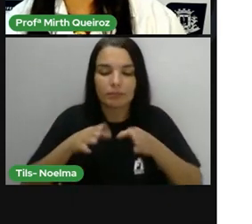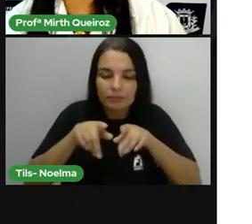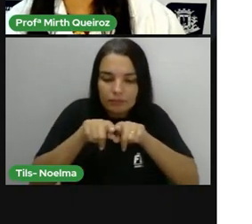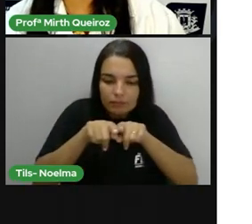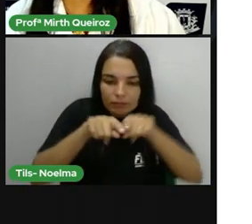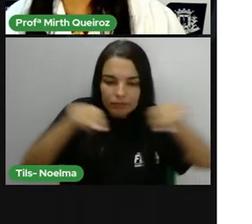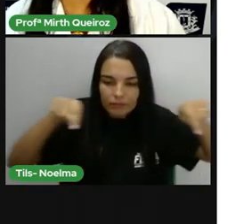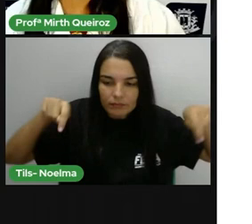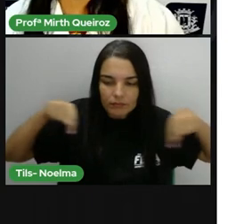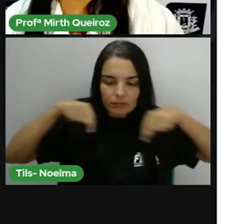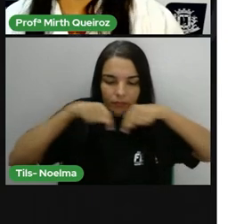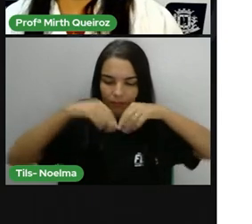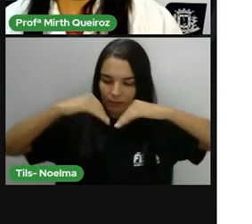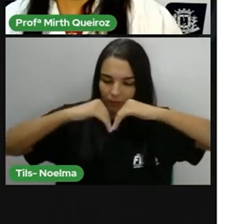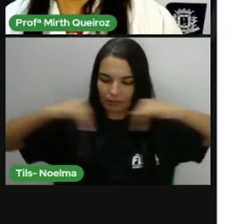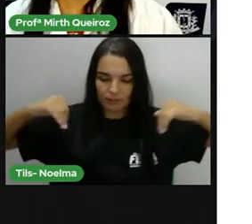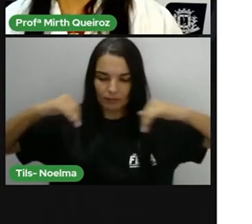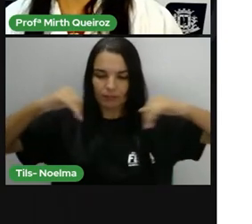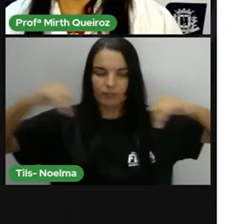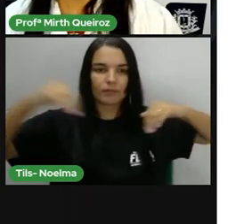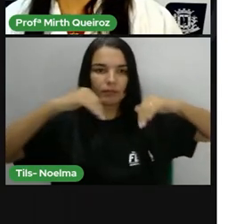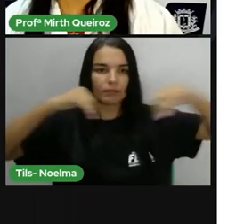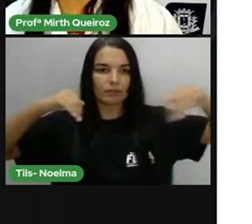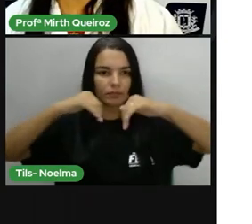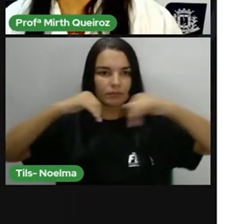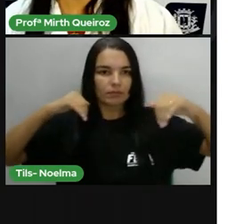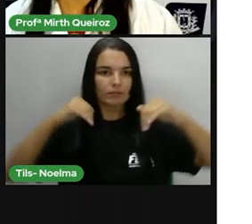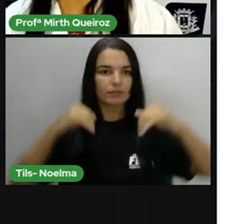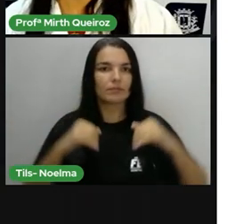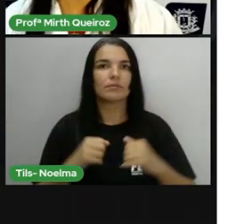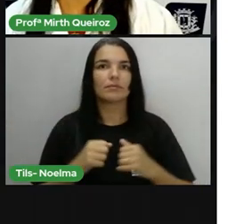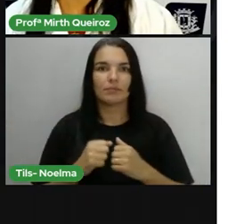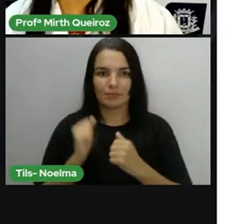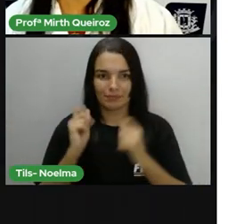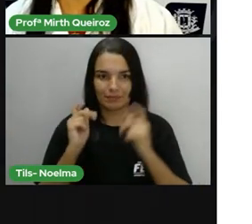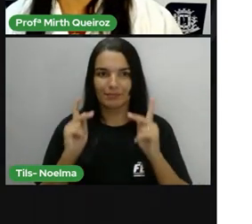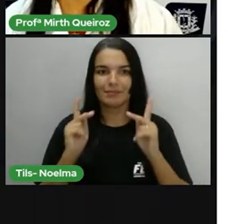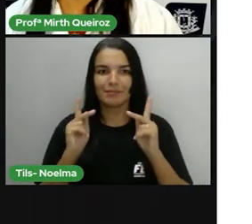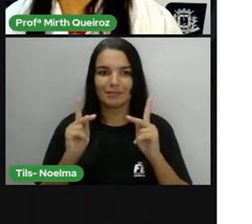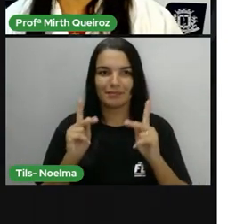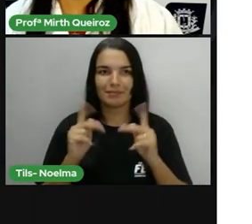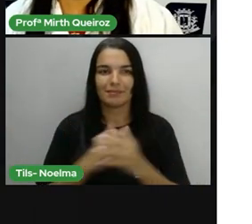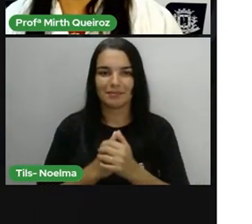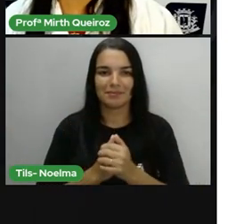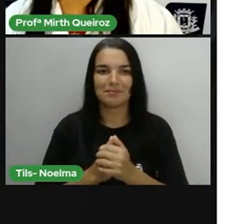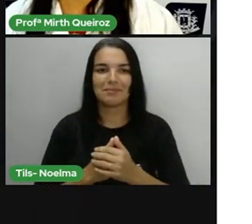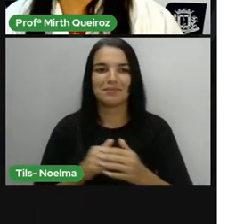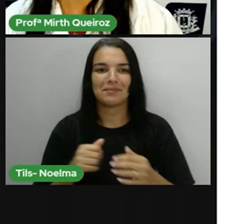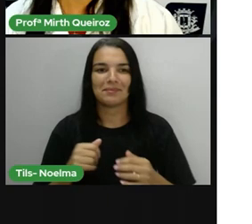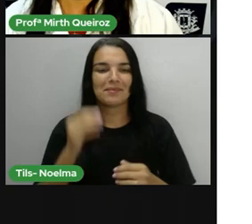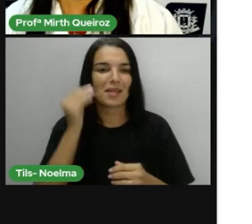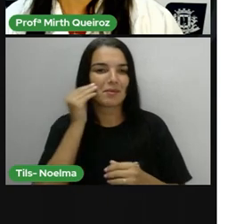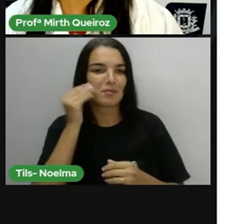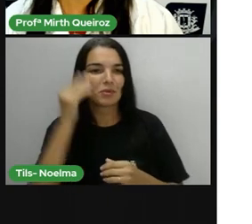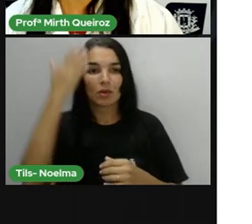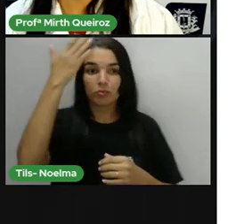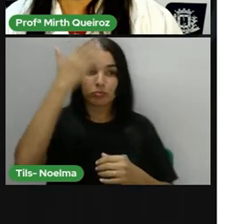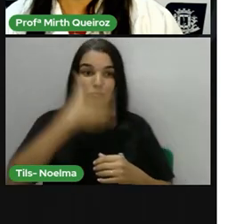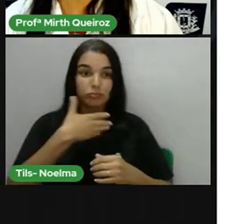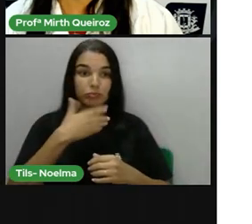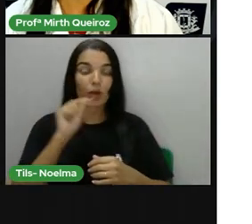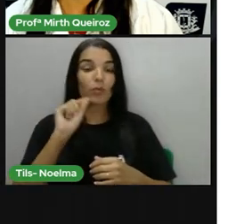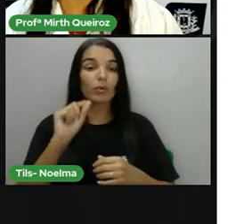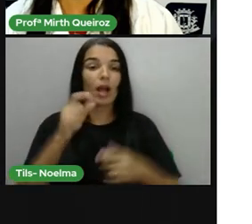lagoa em vermelho. Então, olha, essa parte de vermelho aqui, essas linhas de vermelho aqui, representam aonde